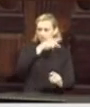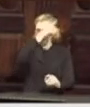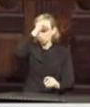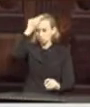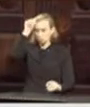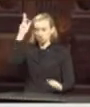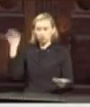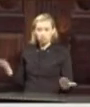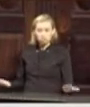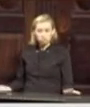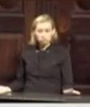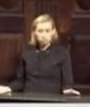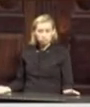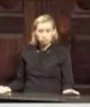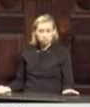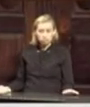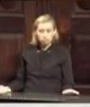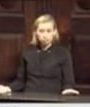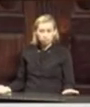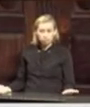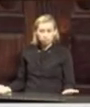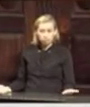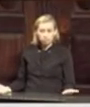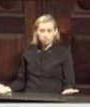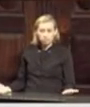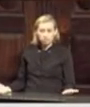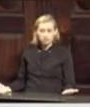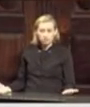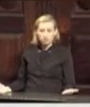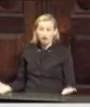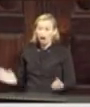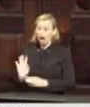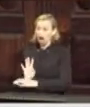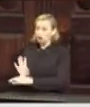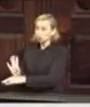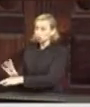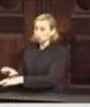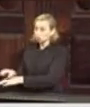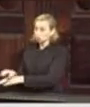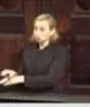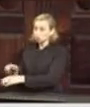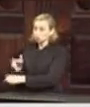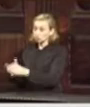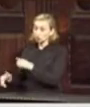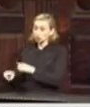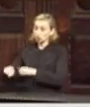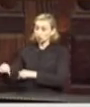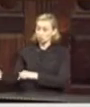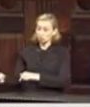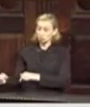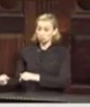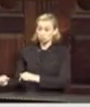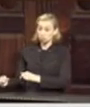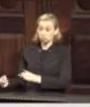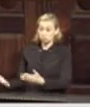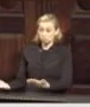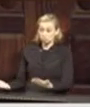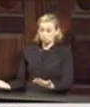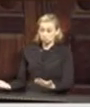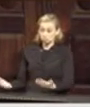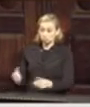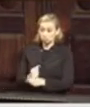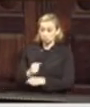ínfimo que ele não garante sequer que o orçamento da segurança pública no ano que vem vá